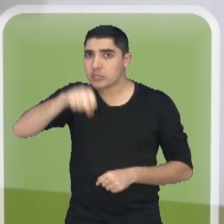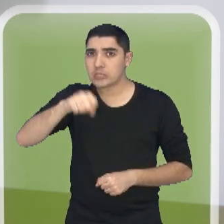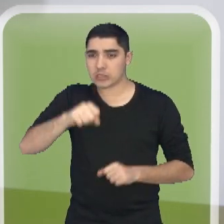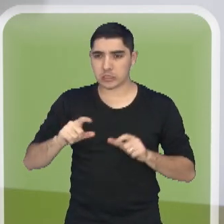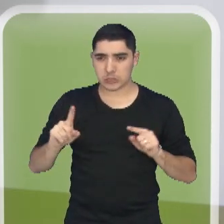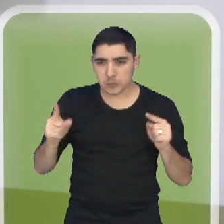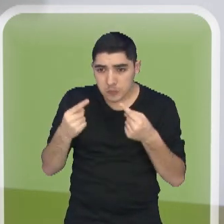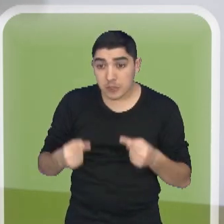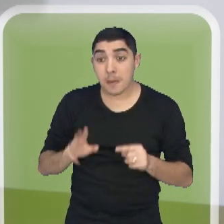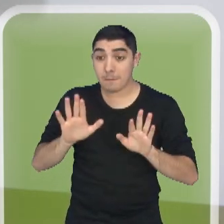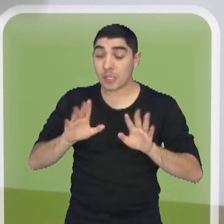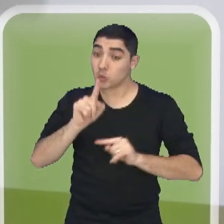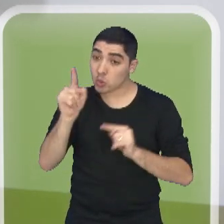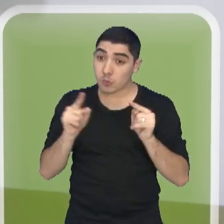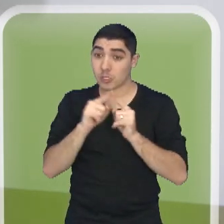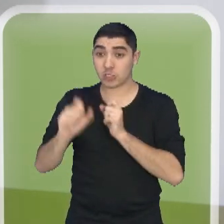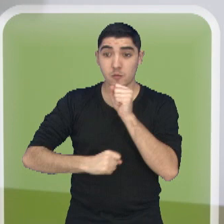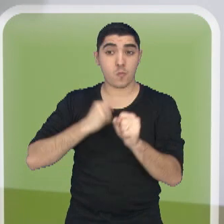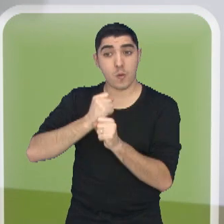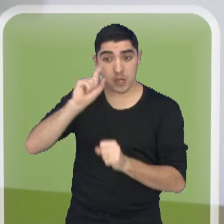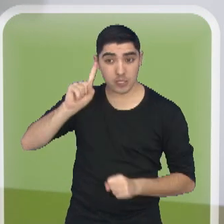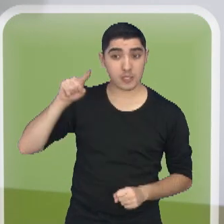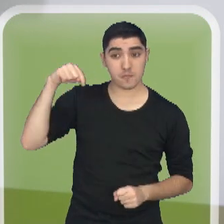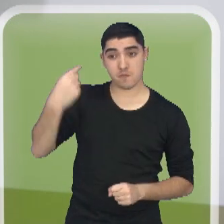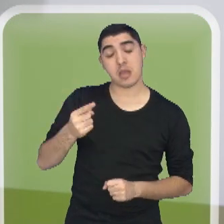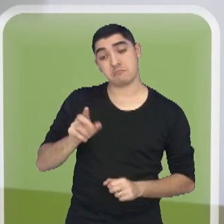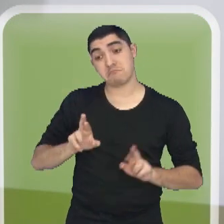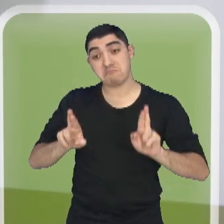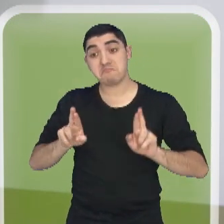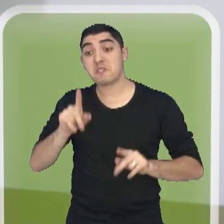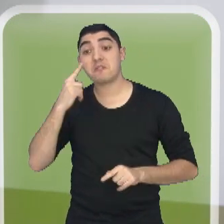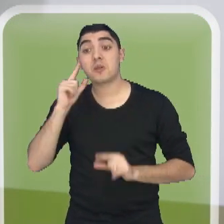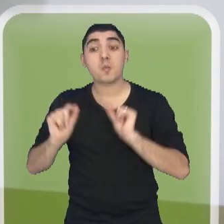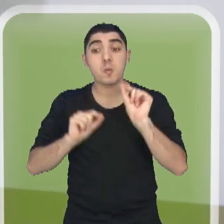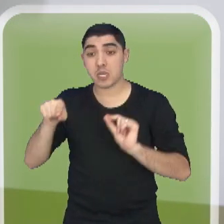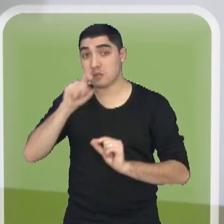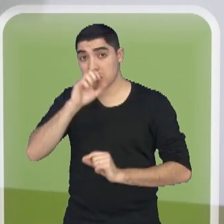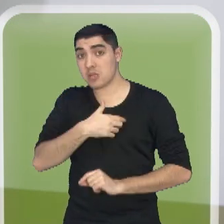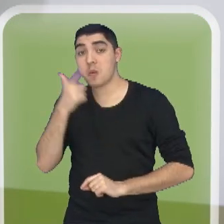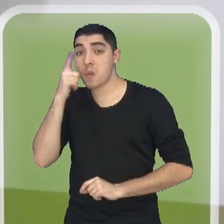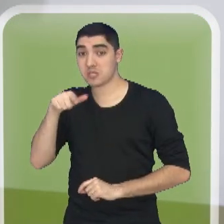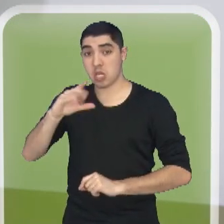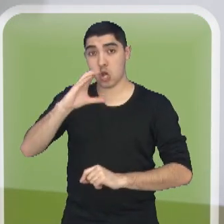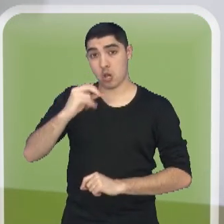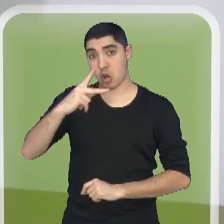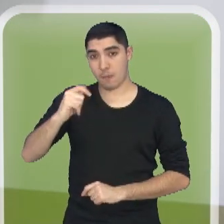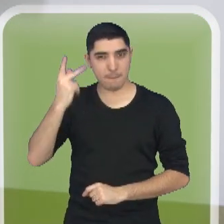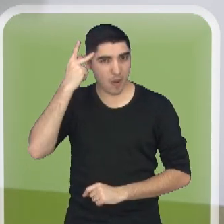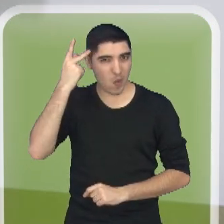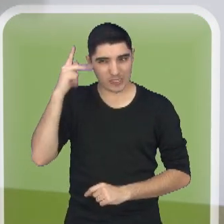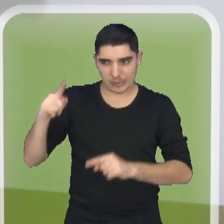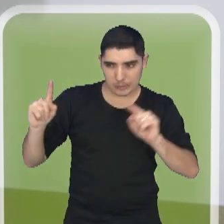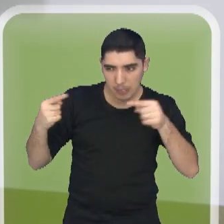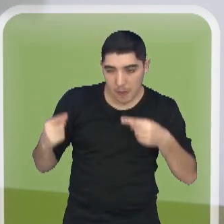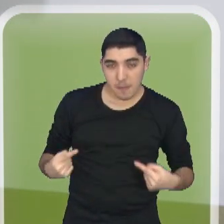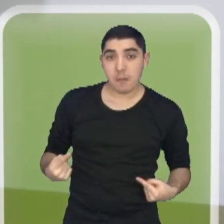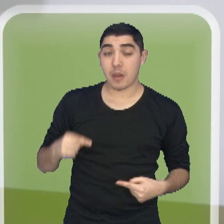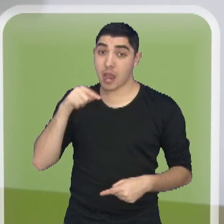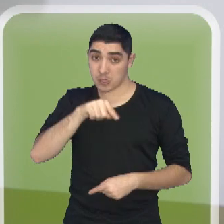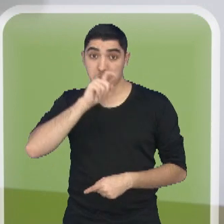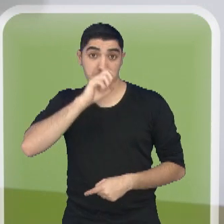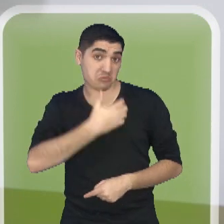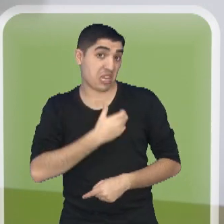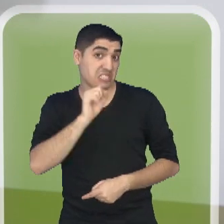já mirando a Série A2 do ano que vem. Vamos ver o que o São José consegue nessa Copa Paulista aos poucos, né? Os times vão se conhecendo e o São José,